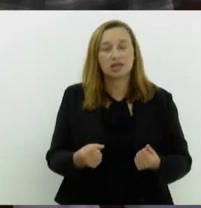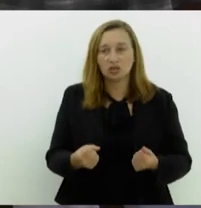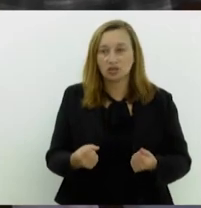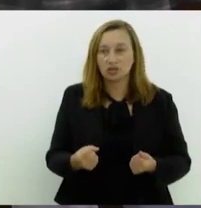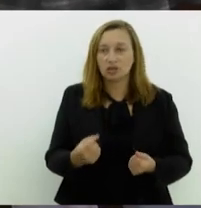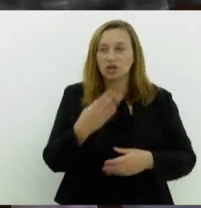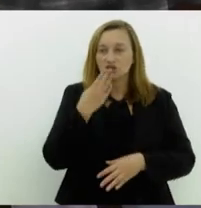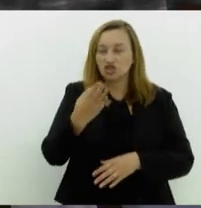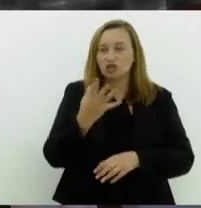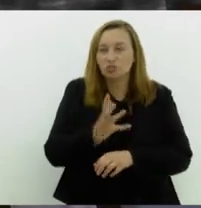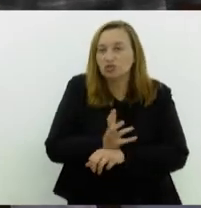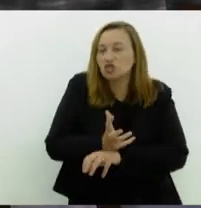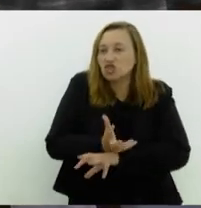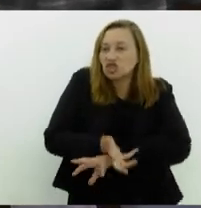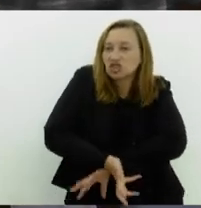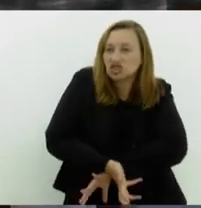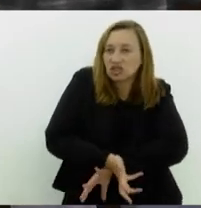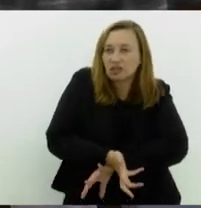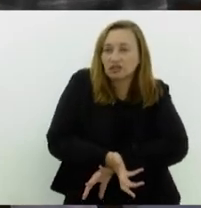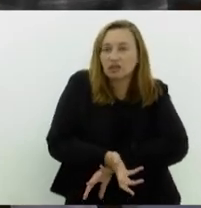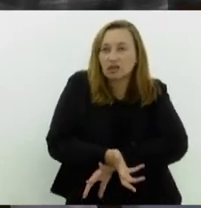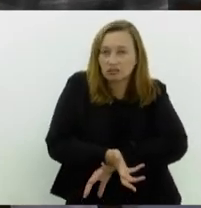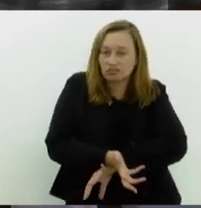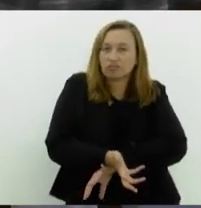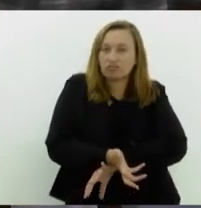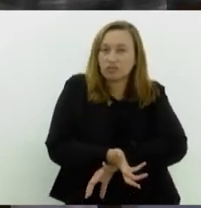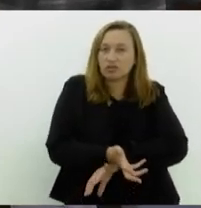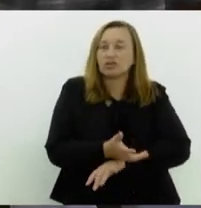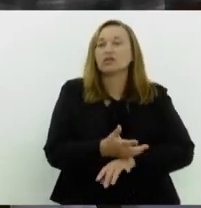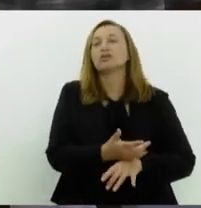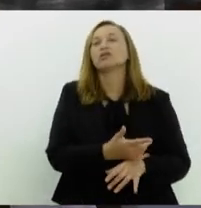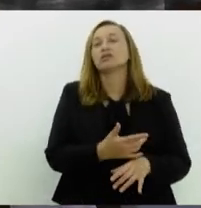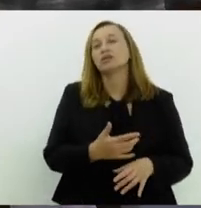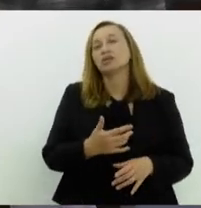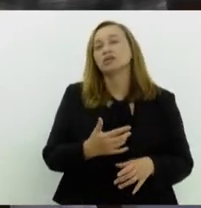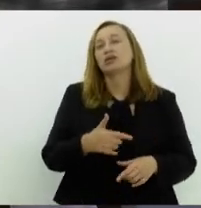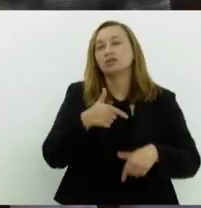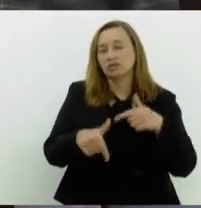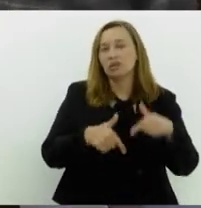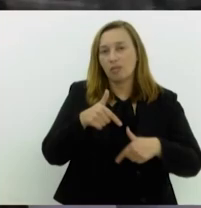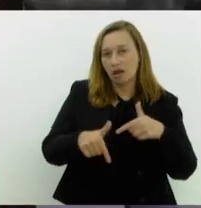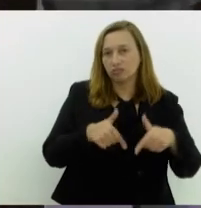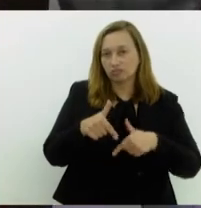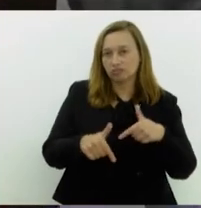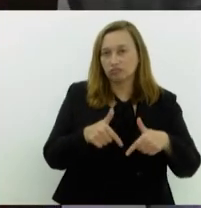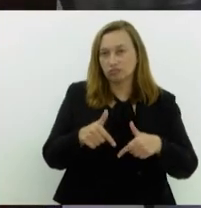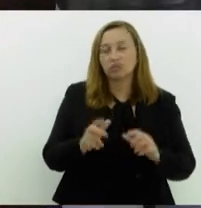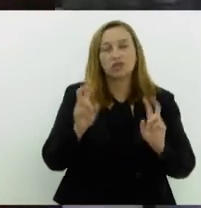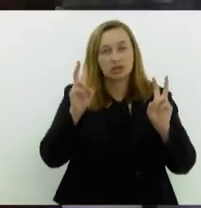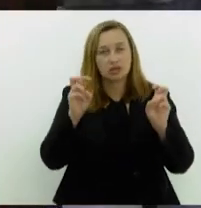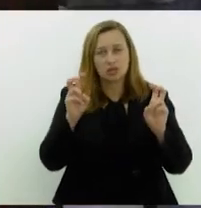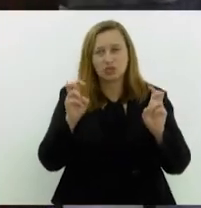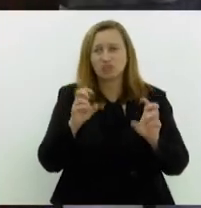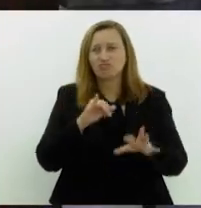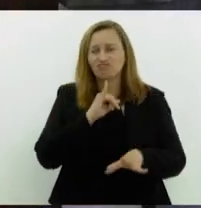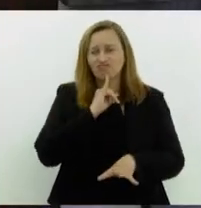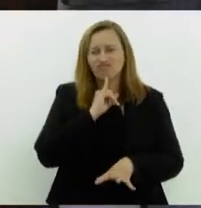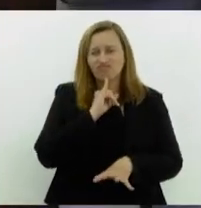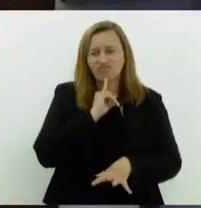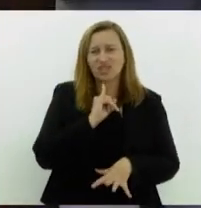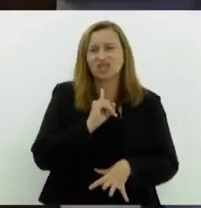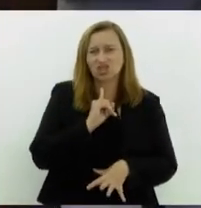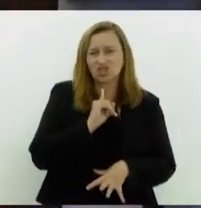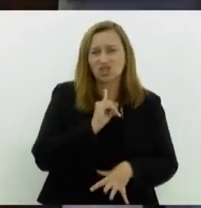nenhum tipo de prática análoga à escravidão, ao trabalho escravo, essa questão tão